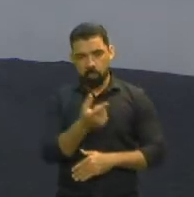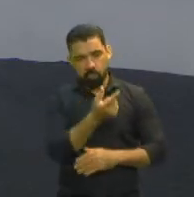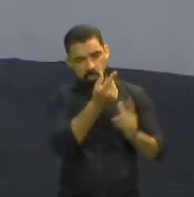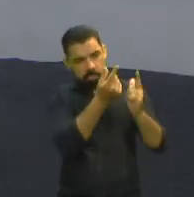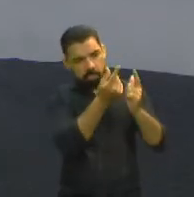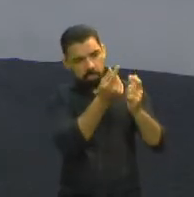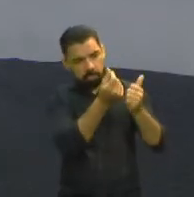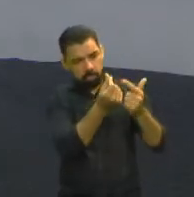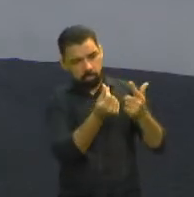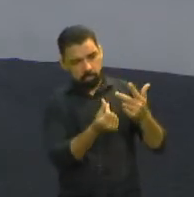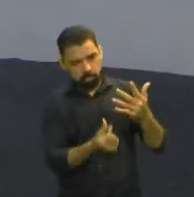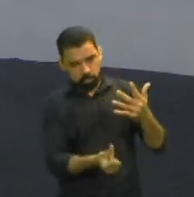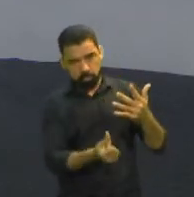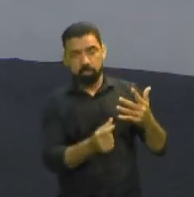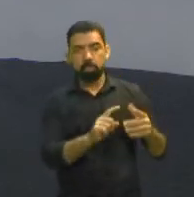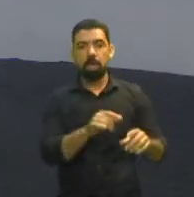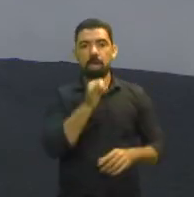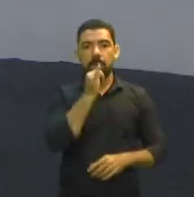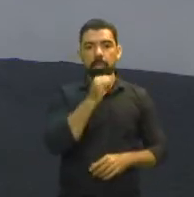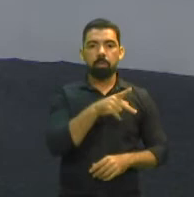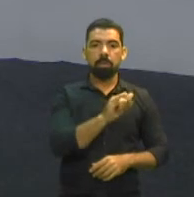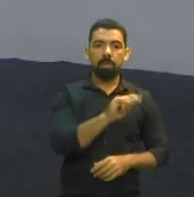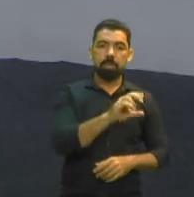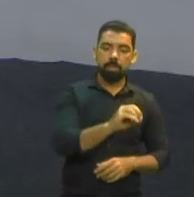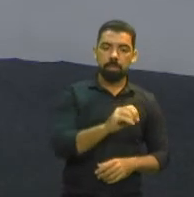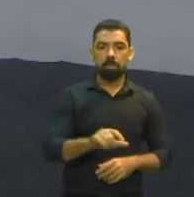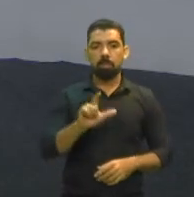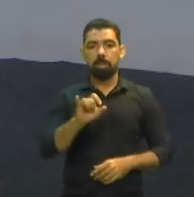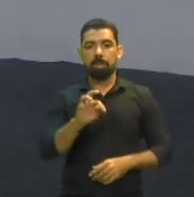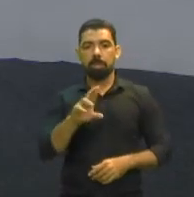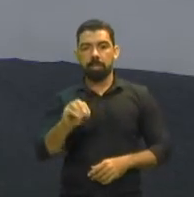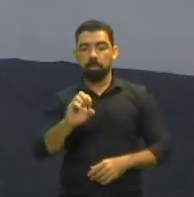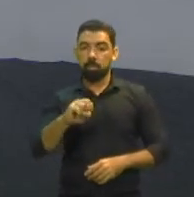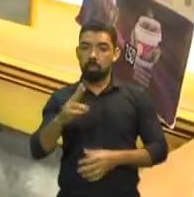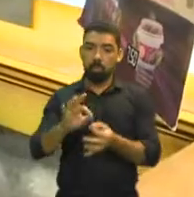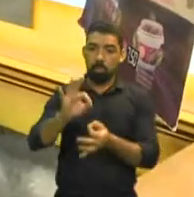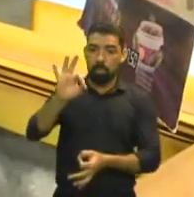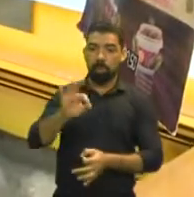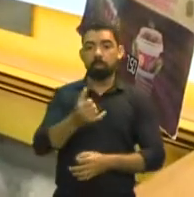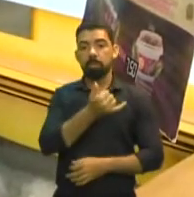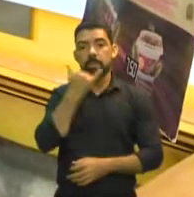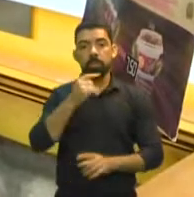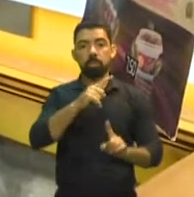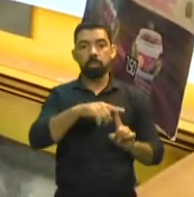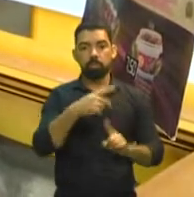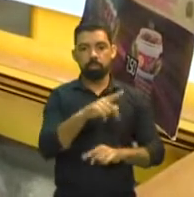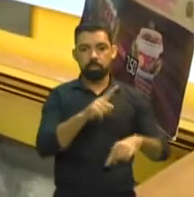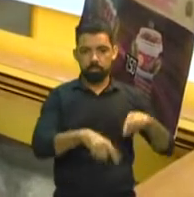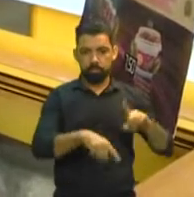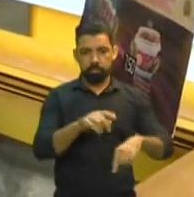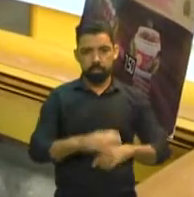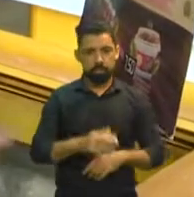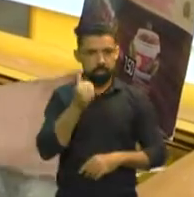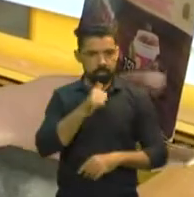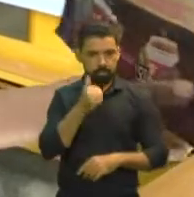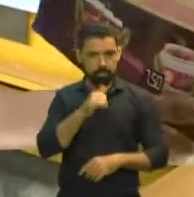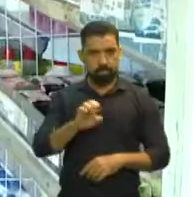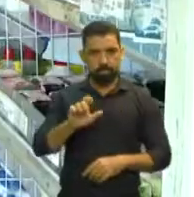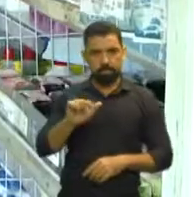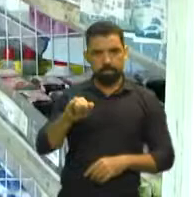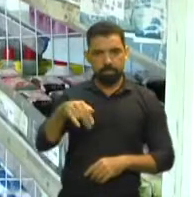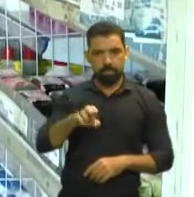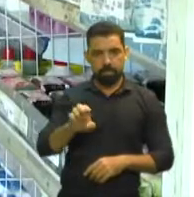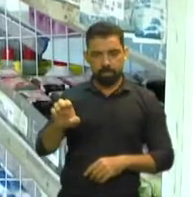quilograma, litro, unidade ou metro, conforme o tipo do produto. LN é caixa de supermercado, mas